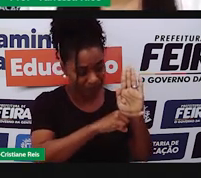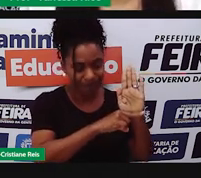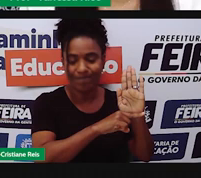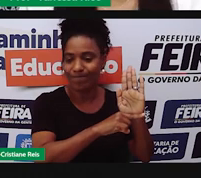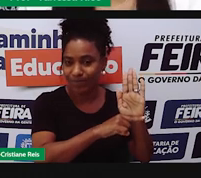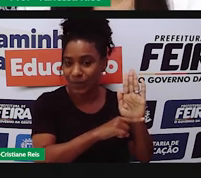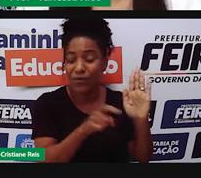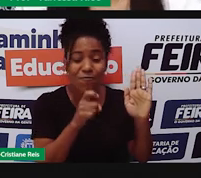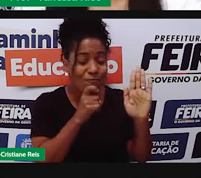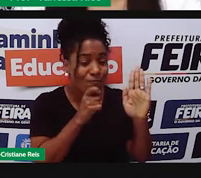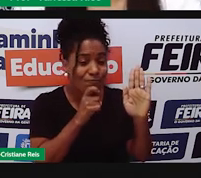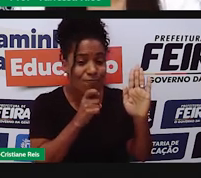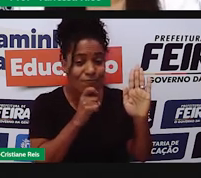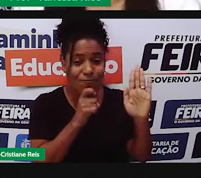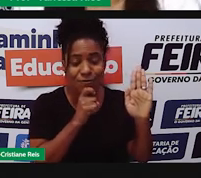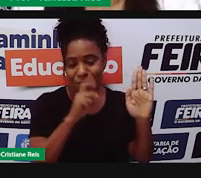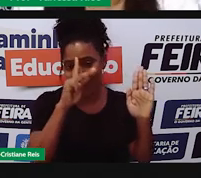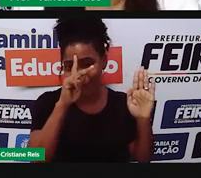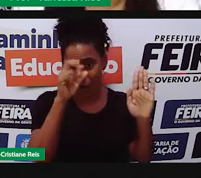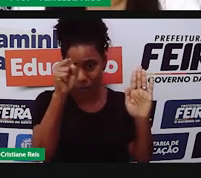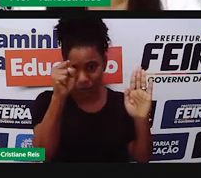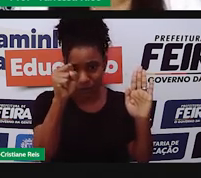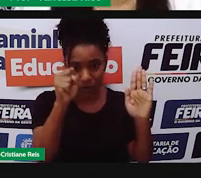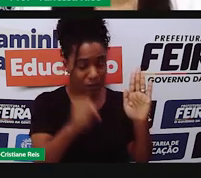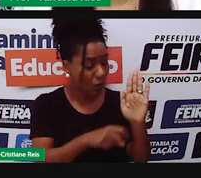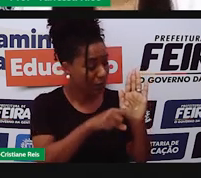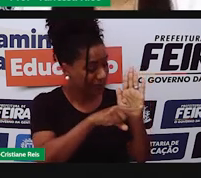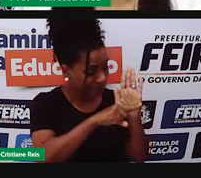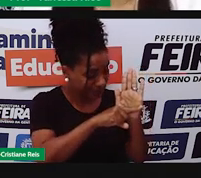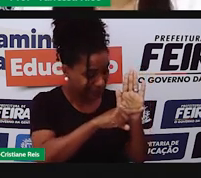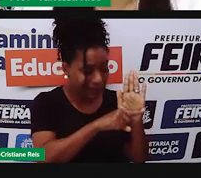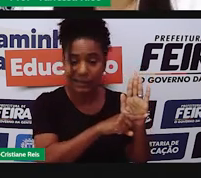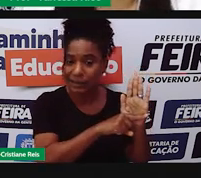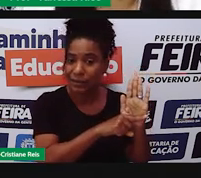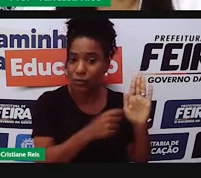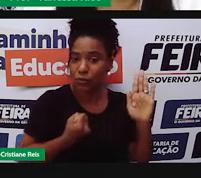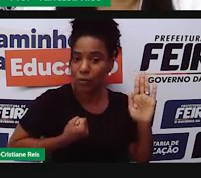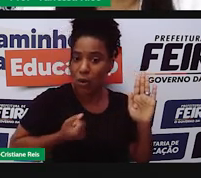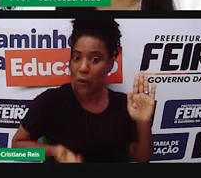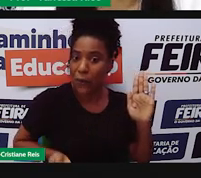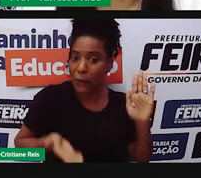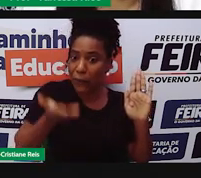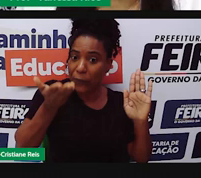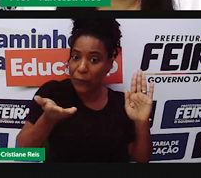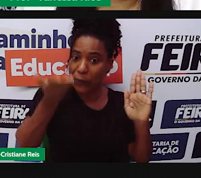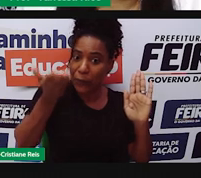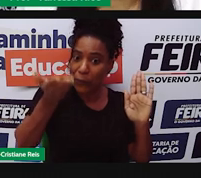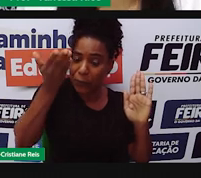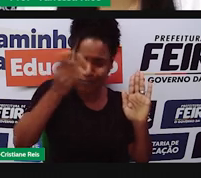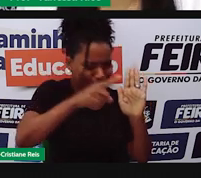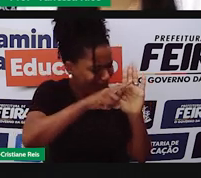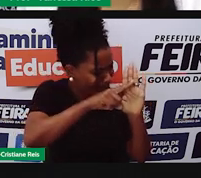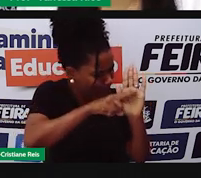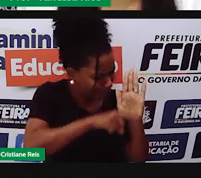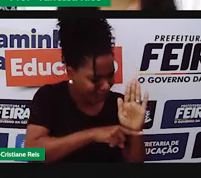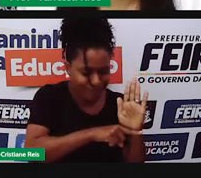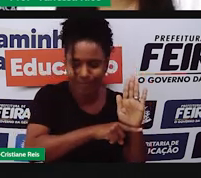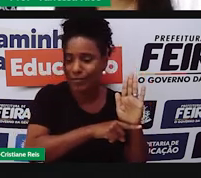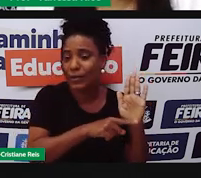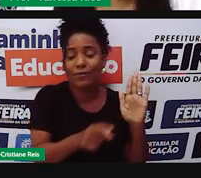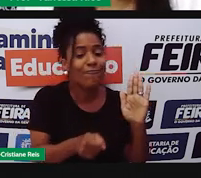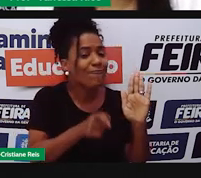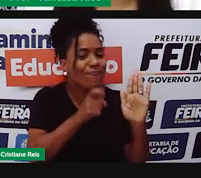negativo. Então, quanto maior o valor negativo, aí menor vai ser a temperatura, vai ser uma